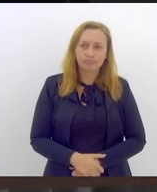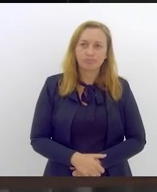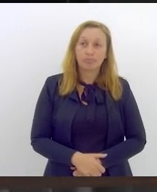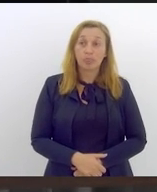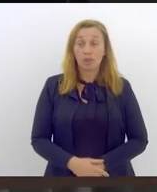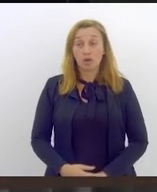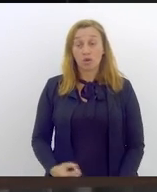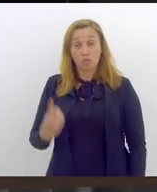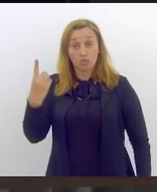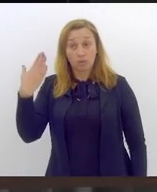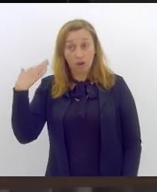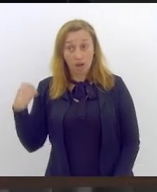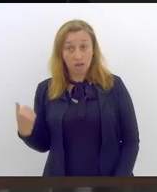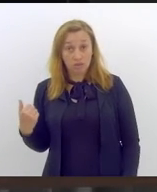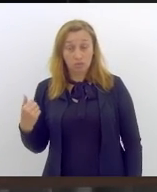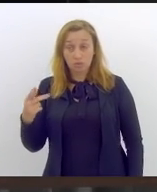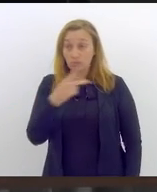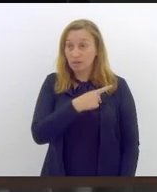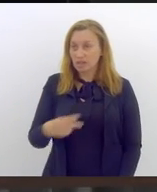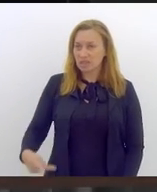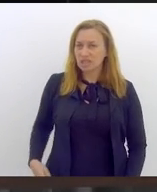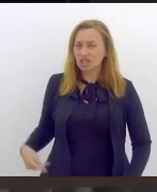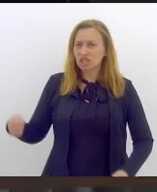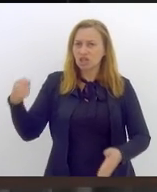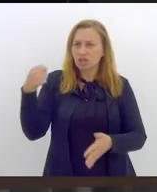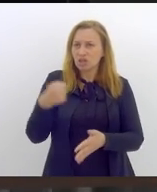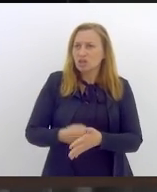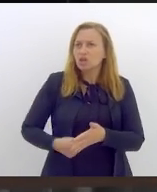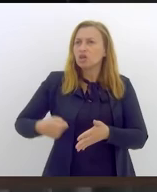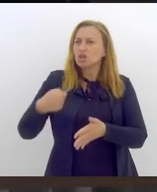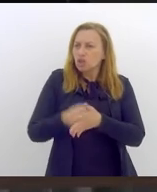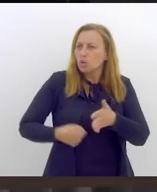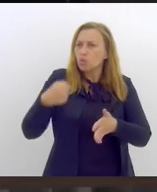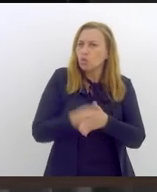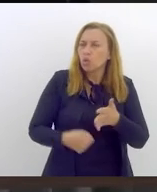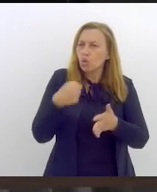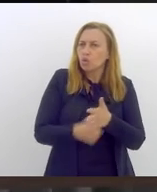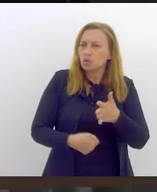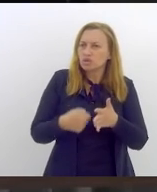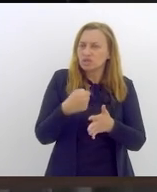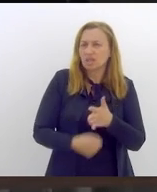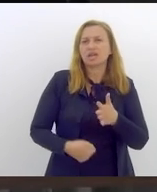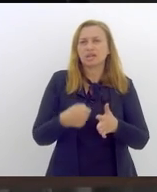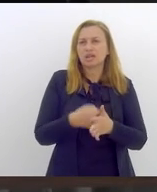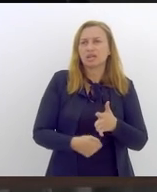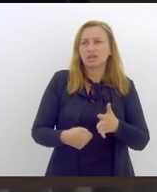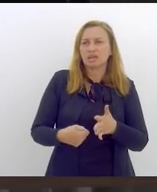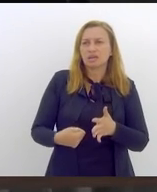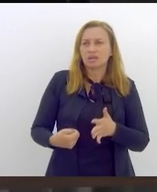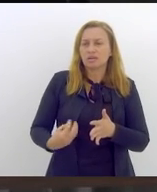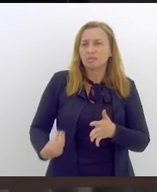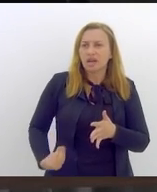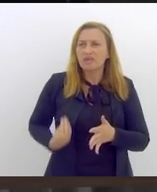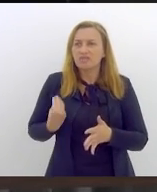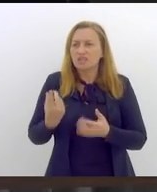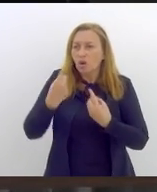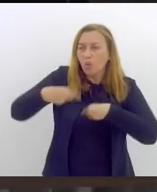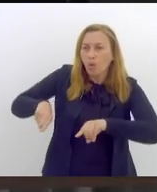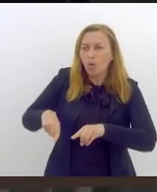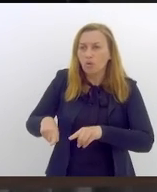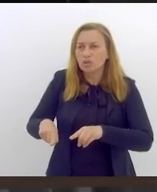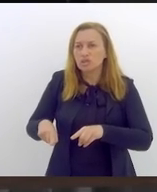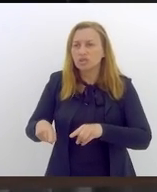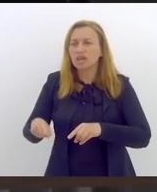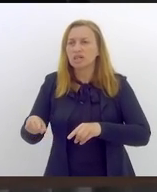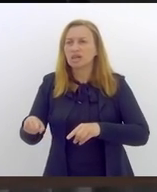de um lado um presidente que luta pelo bem comum que combate à corrupção que